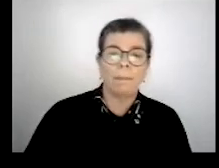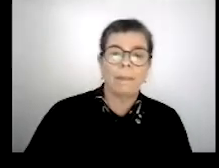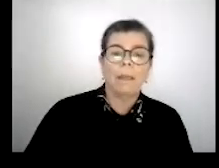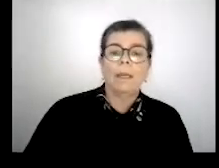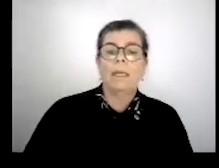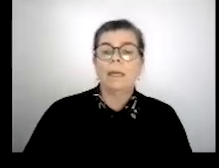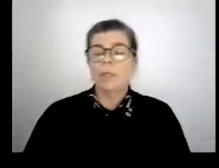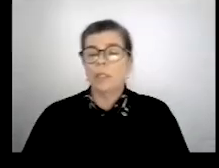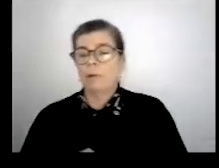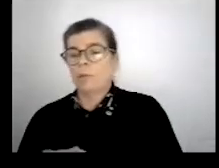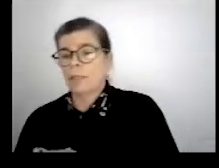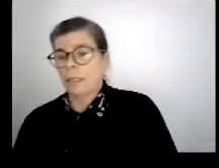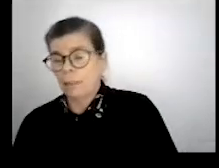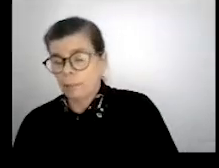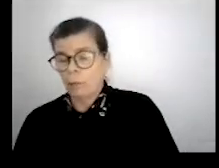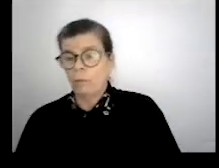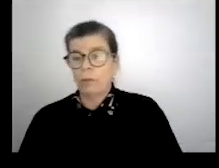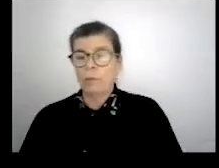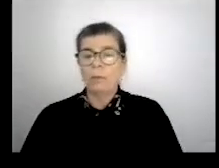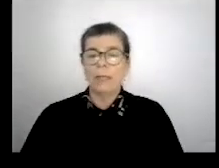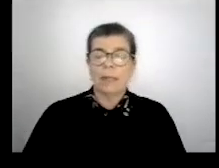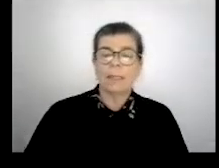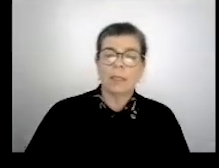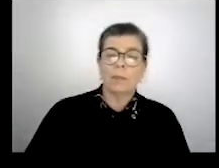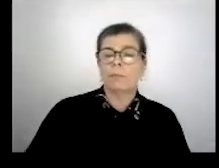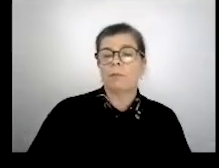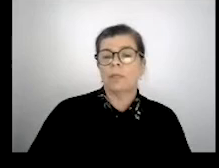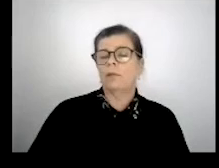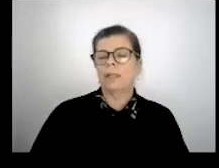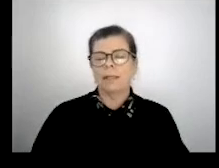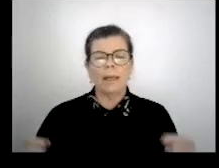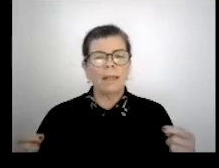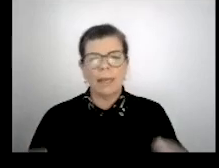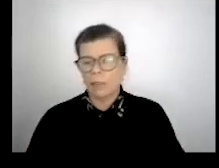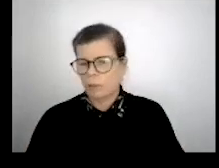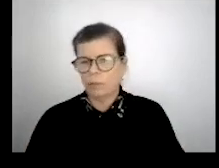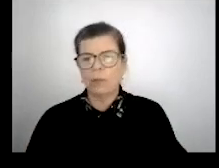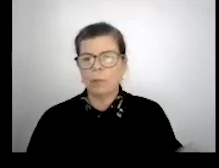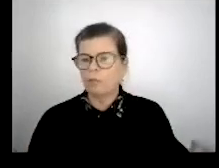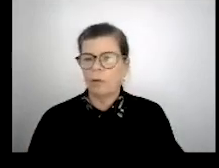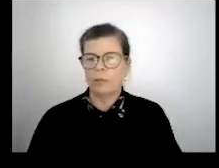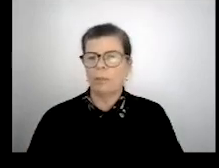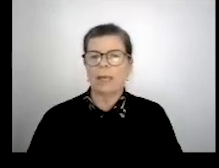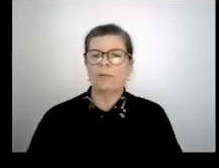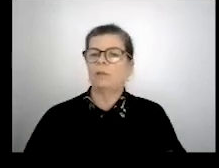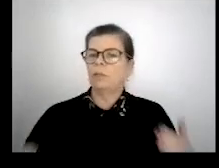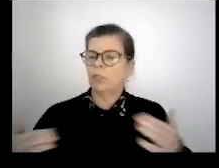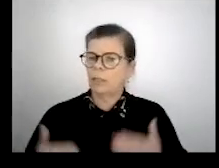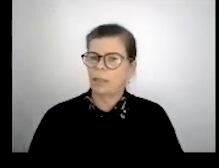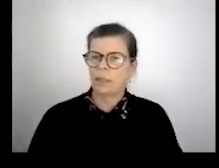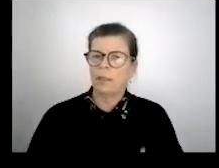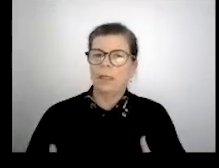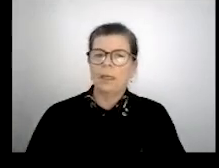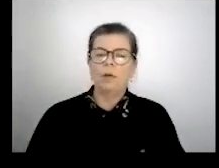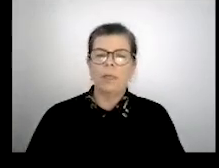antes. Quero deixar para vocês ali, o filme não retrata, o que eu passei para vocês, não retrata a realidade do que realmente foi o simulado. Então, eu vou deixar